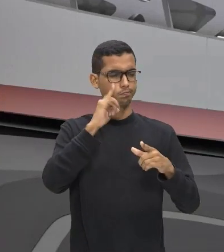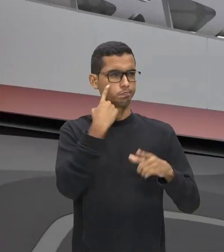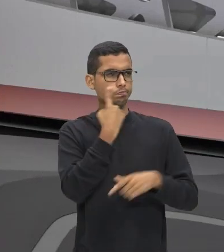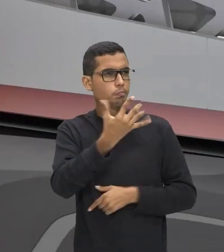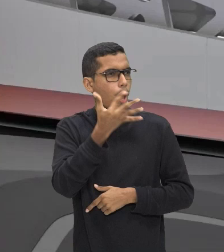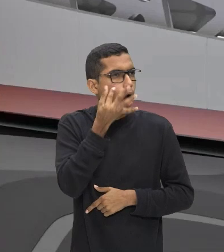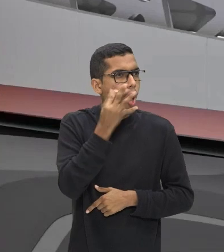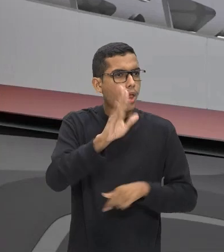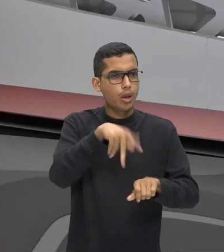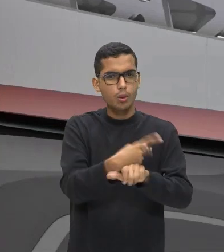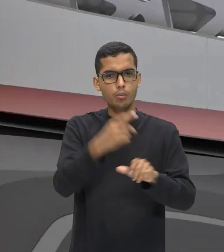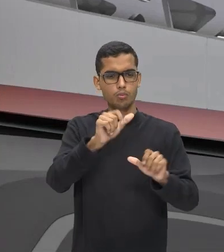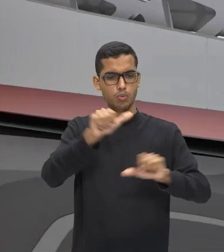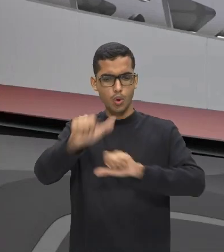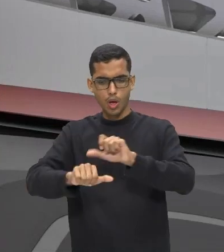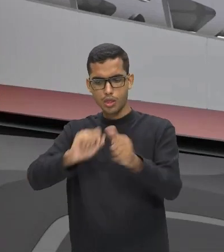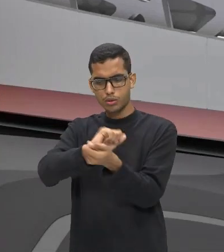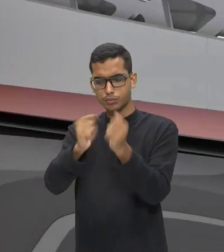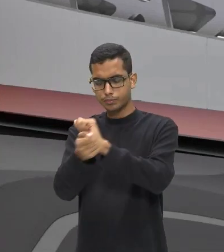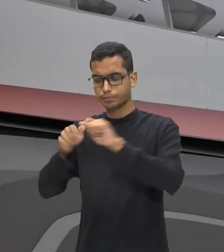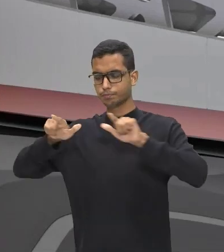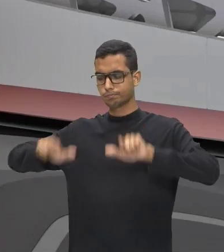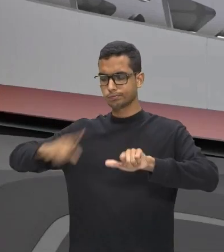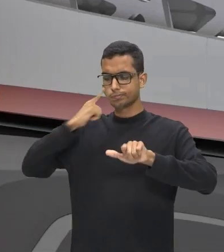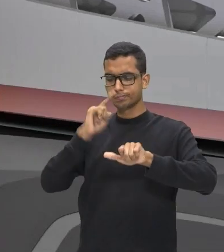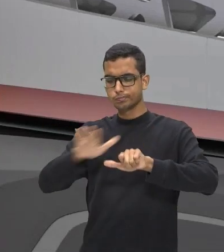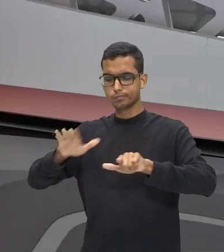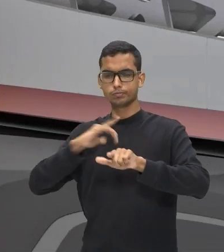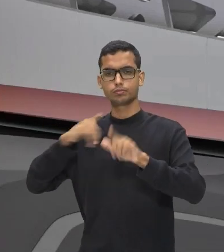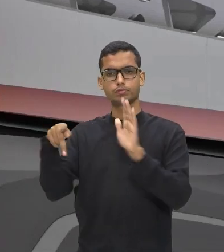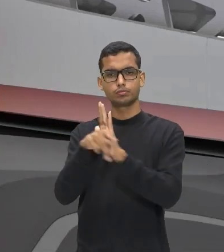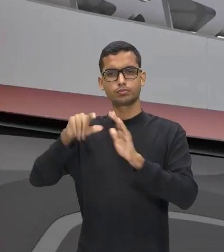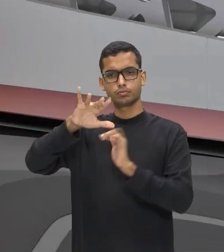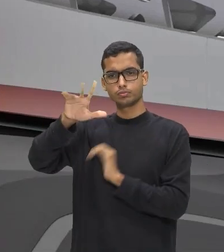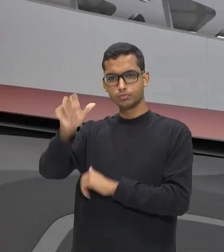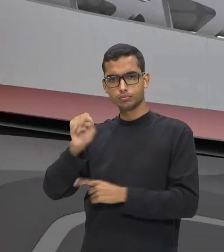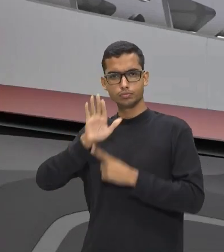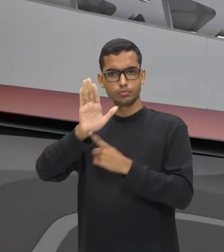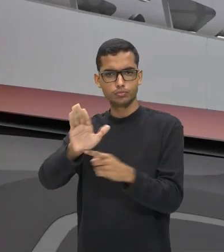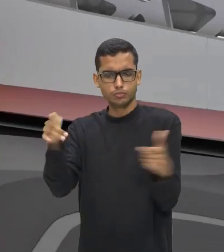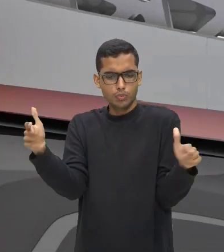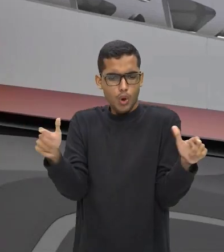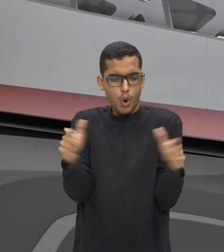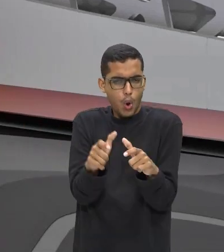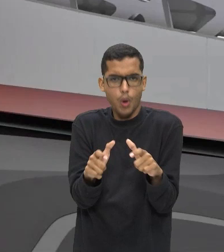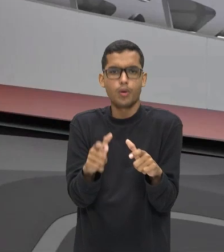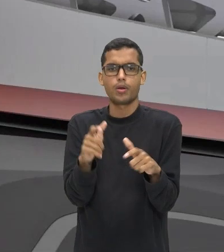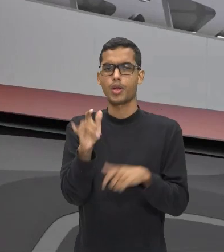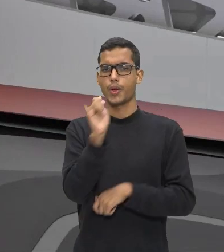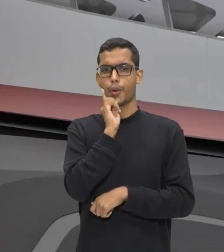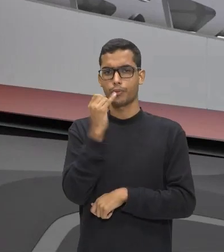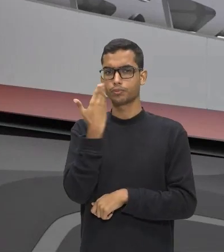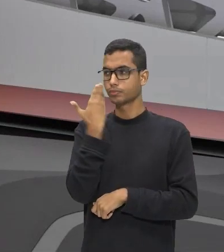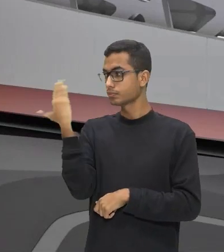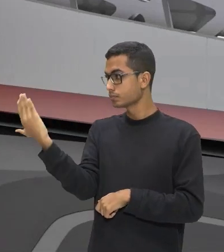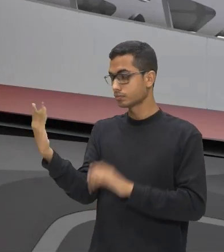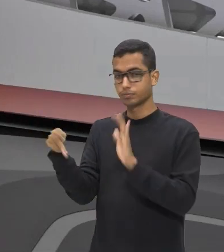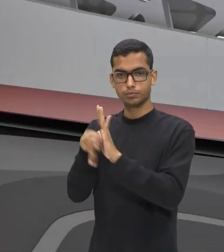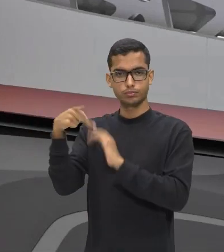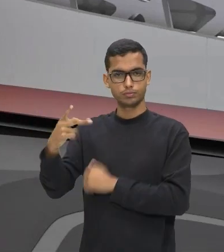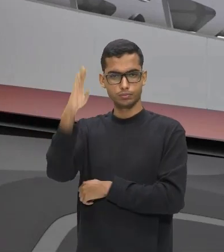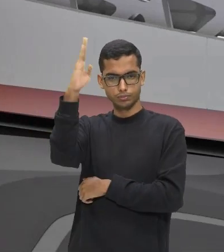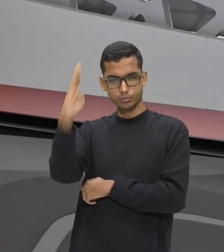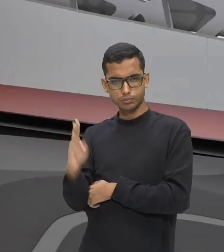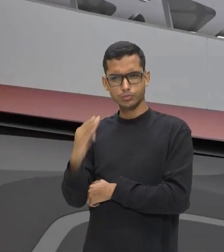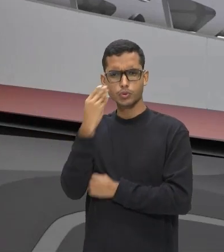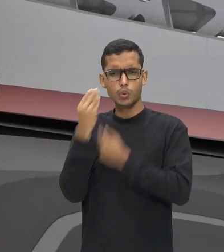vai trazer uma representação da realidade em miniatura. Aqui, por exemplo, a gente tem parte do Brasil. Como é